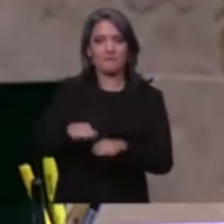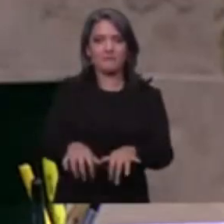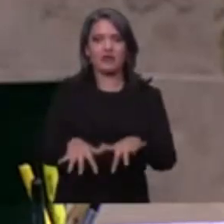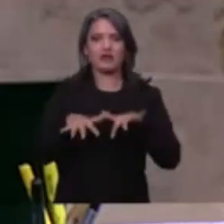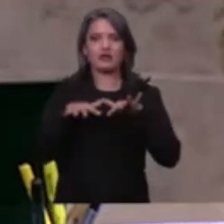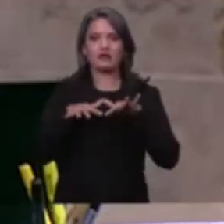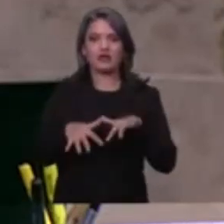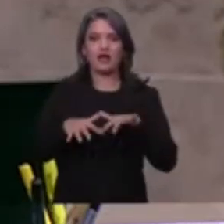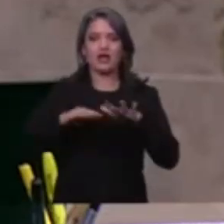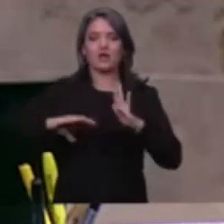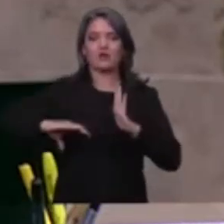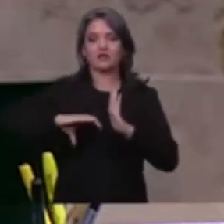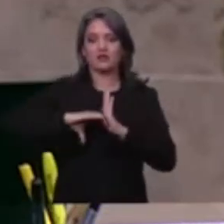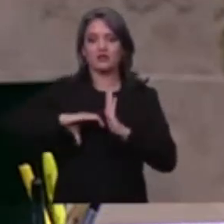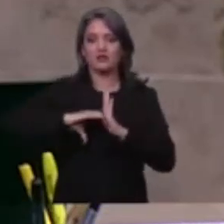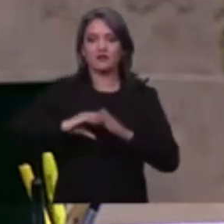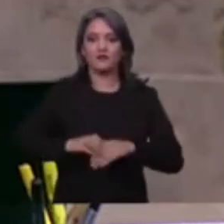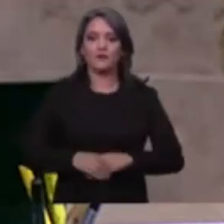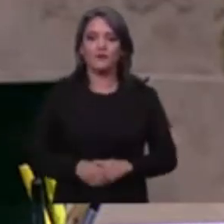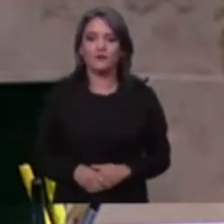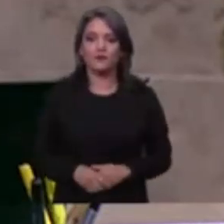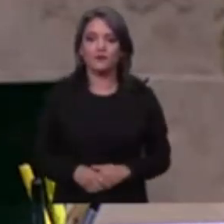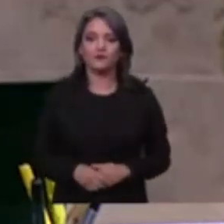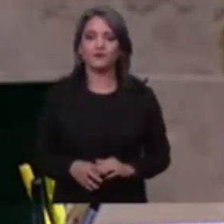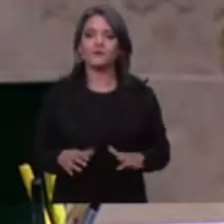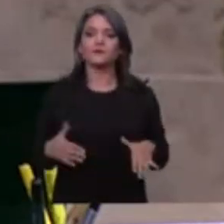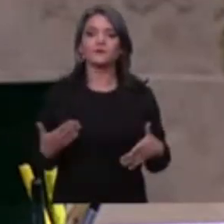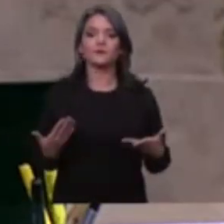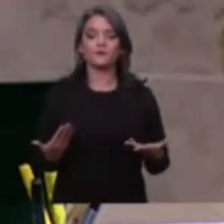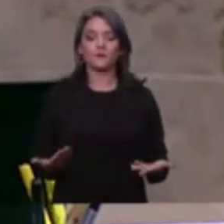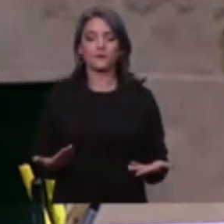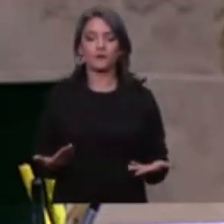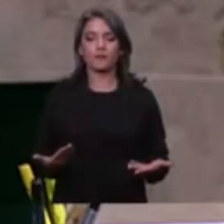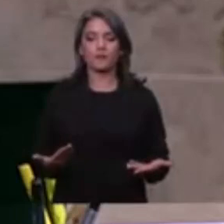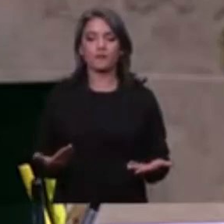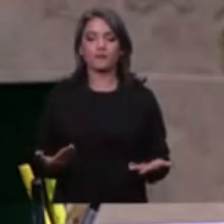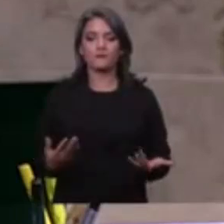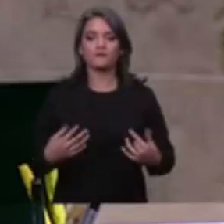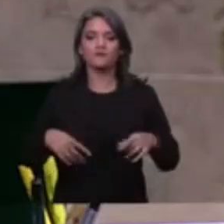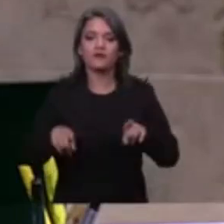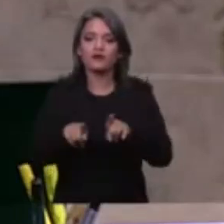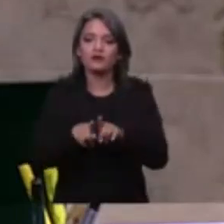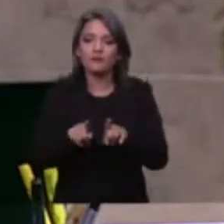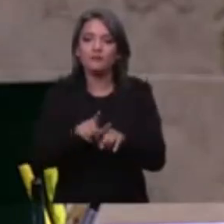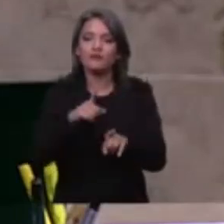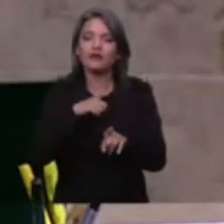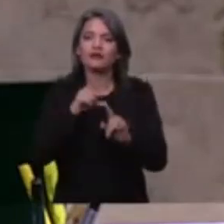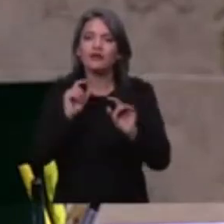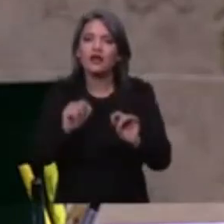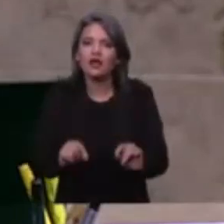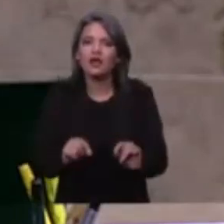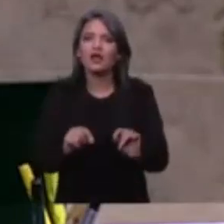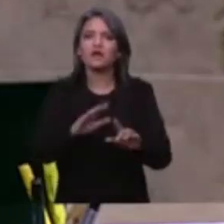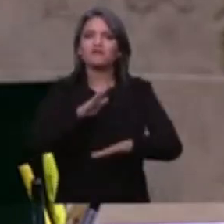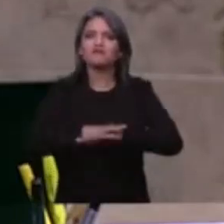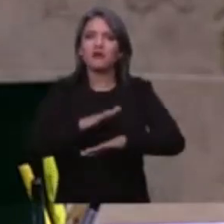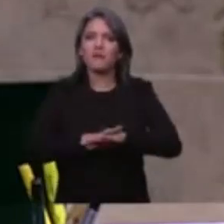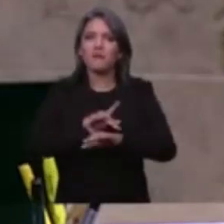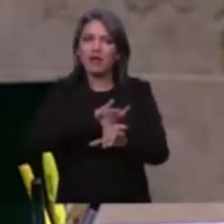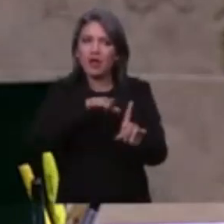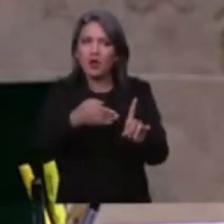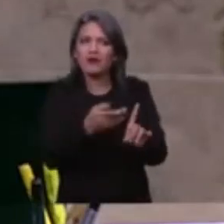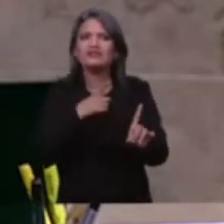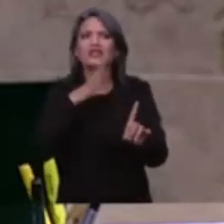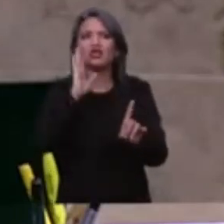Senado Federal. Por sua vez, a autoria está lastreada em sólidos e incontestáveis